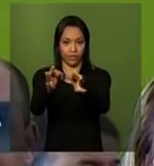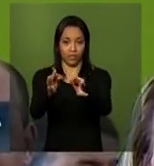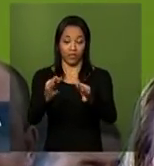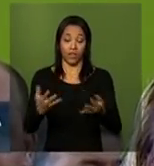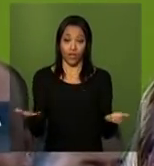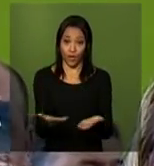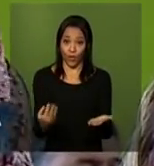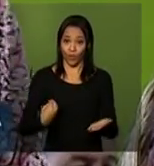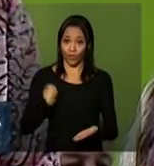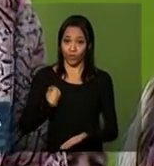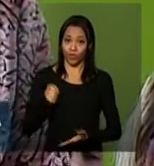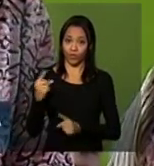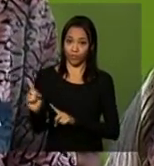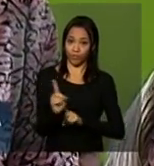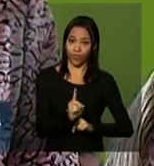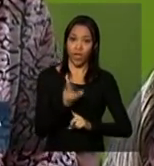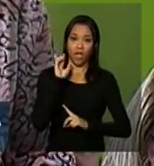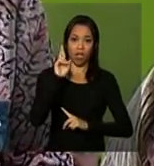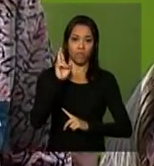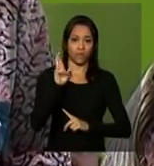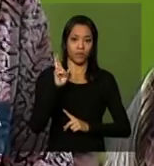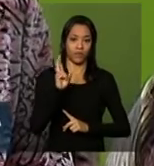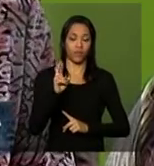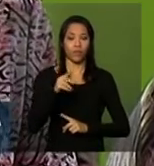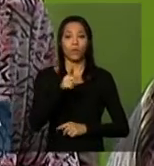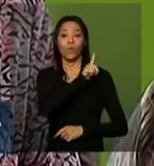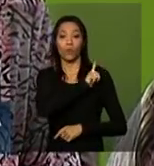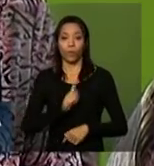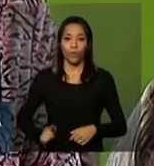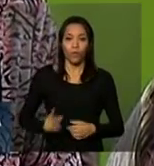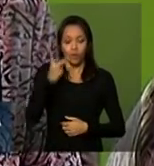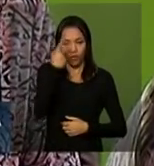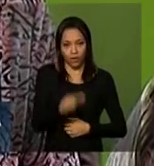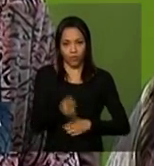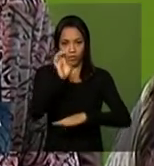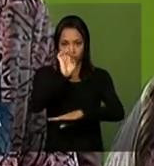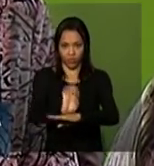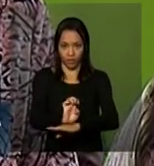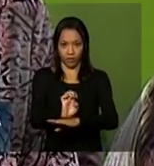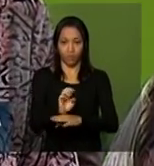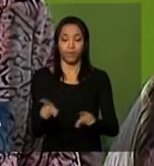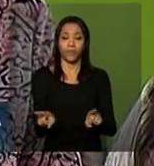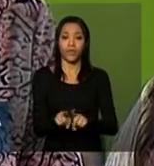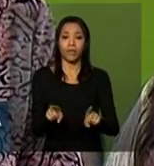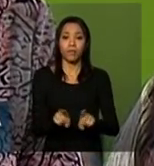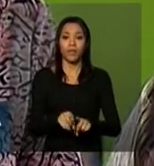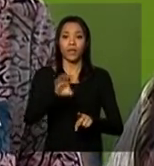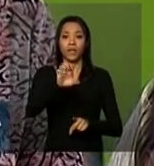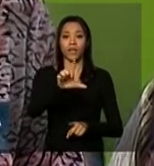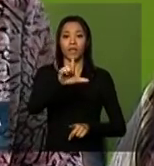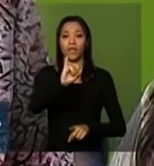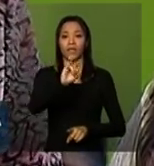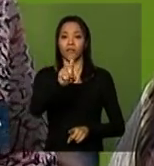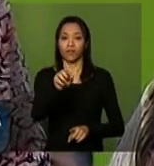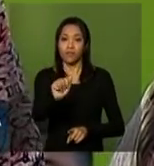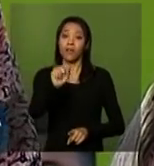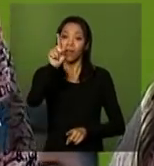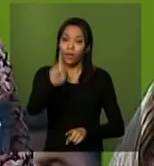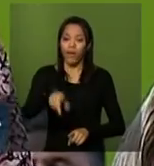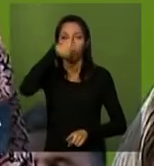representa o senhor governador do Estado cumprimentar a Elisa Maria Costa